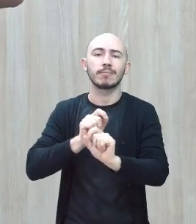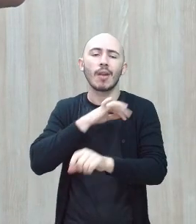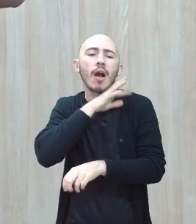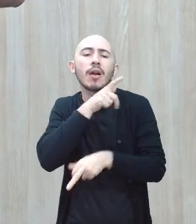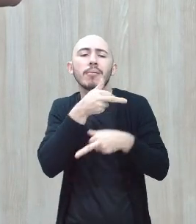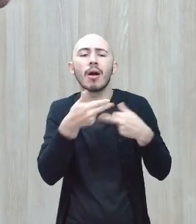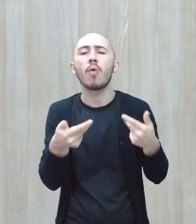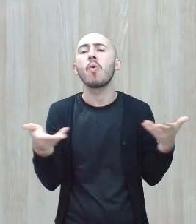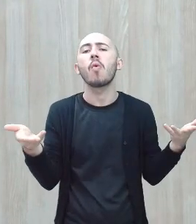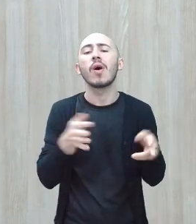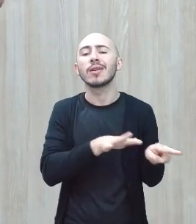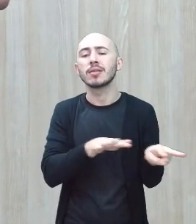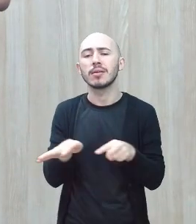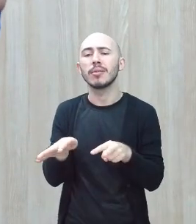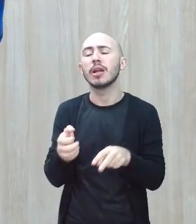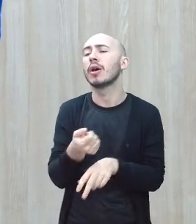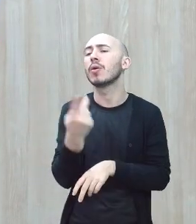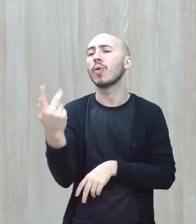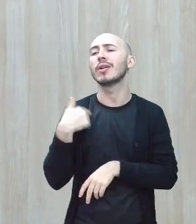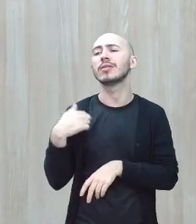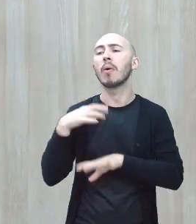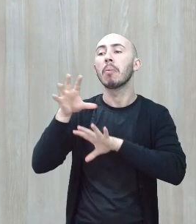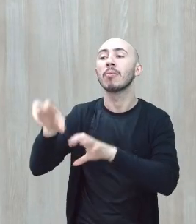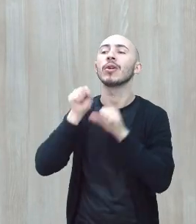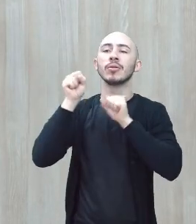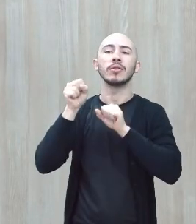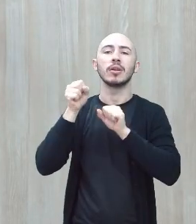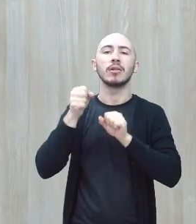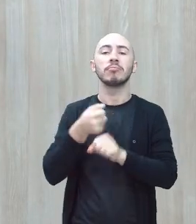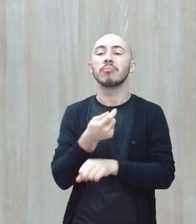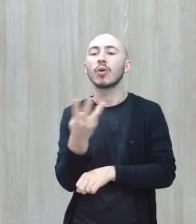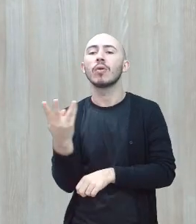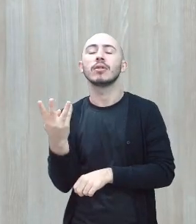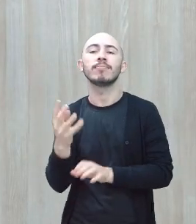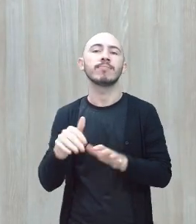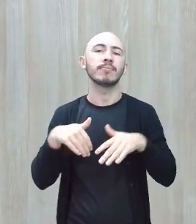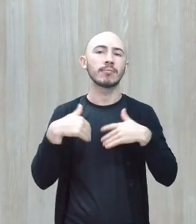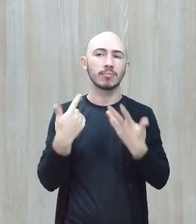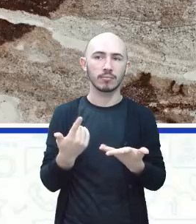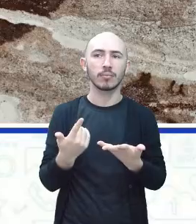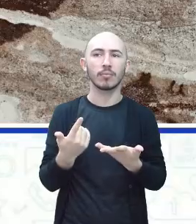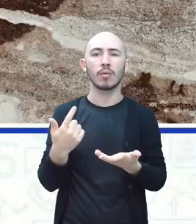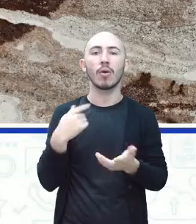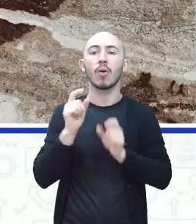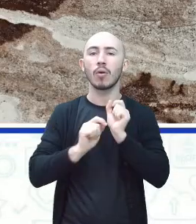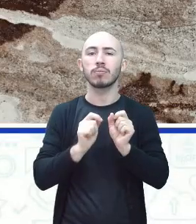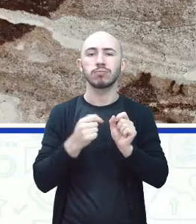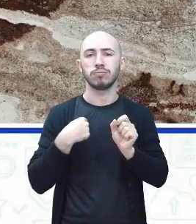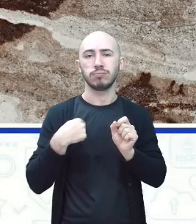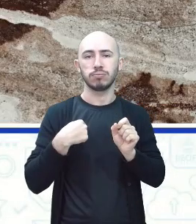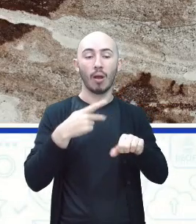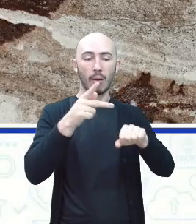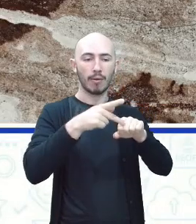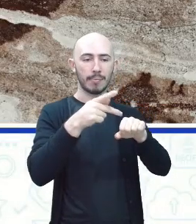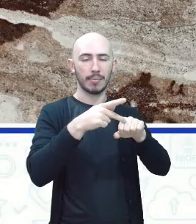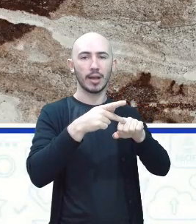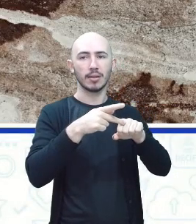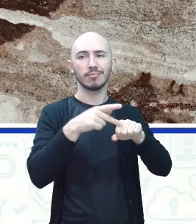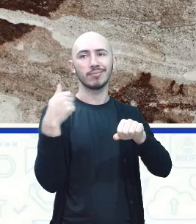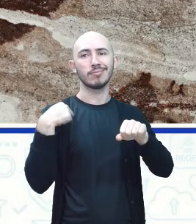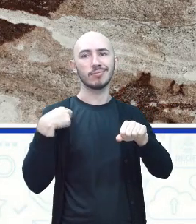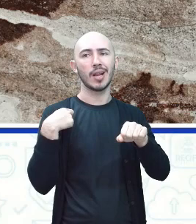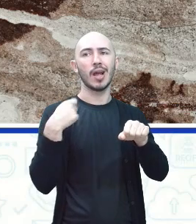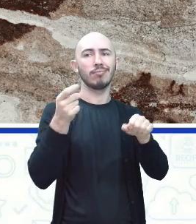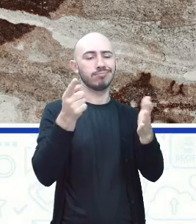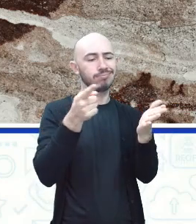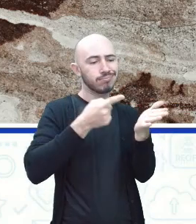peguei essa semana? Aí o que é que ele fazia? Ele vinha para uma pedra e fazia ali o formato de um